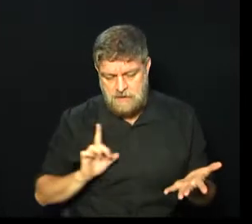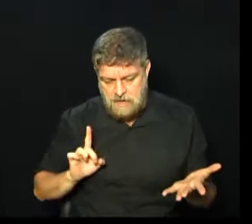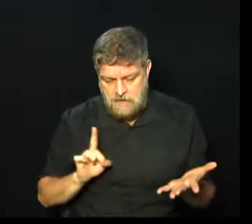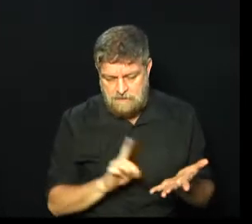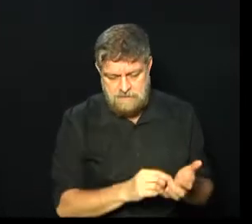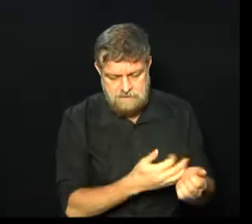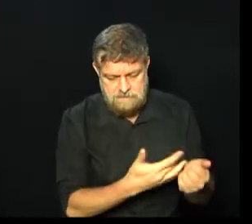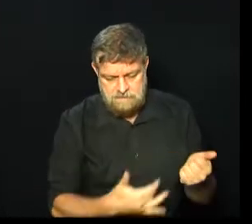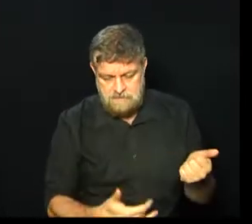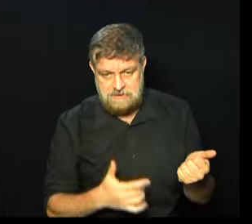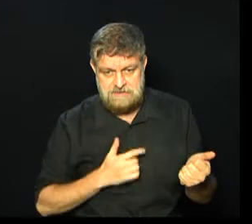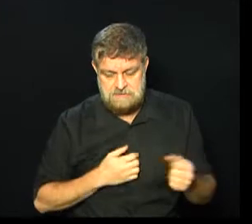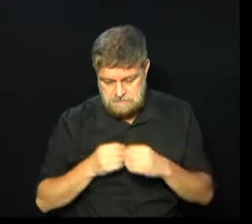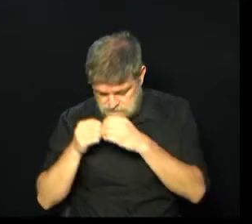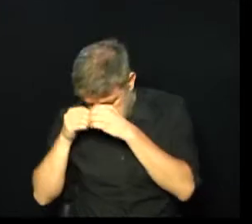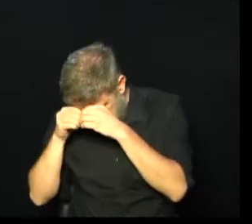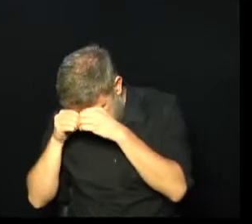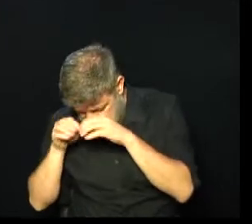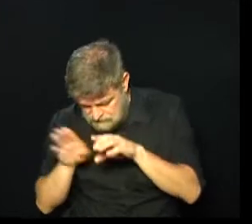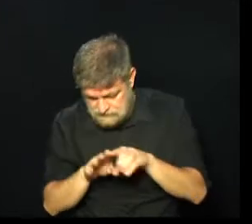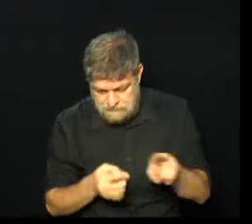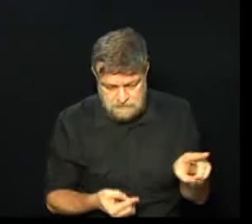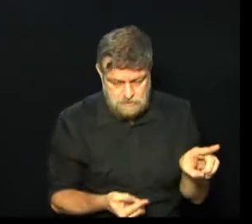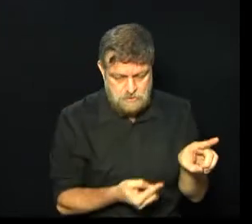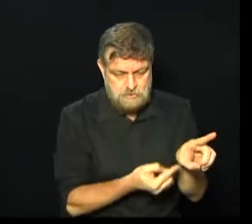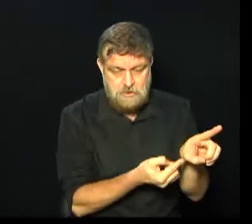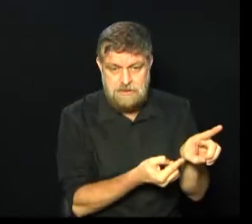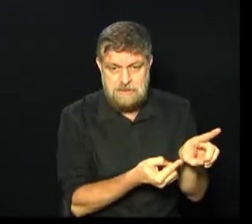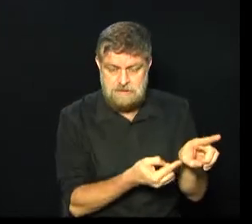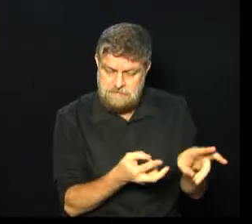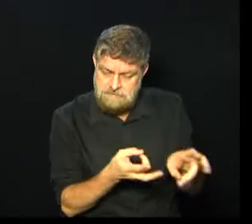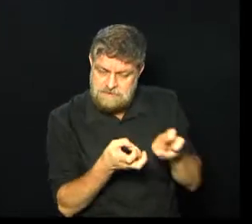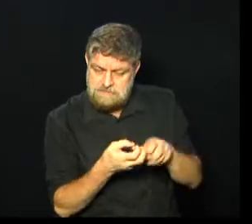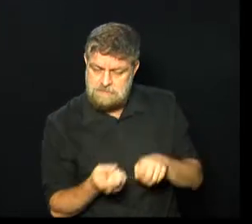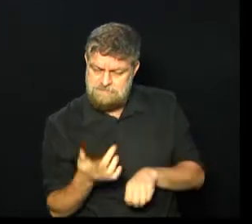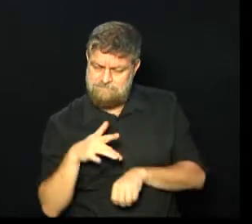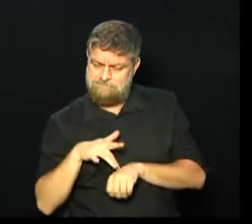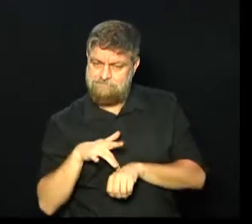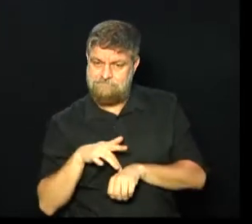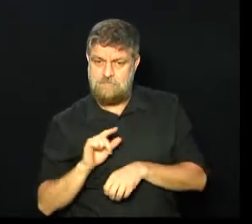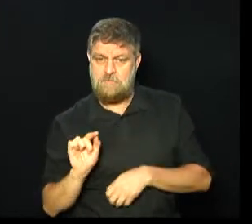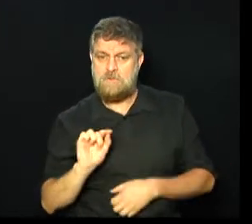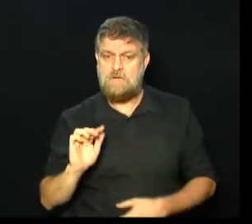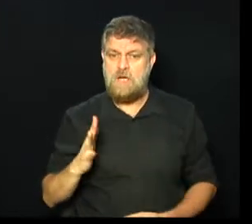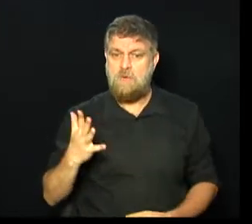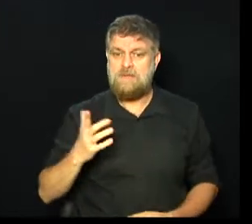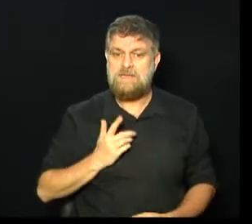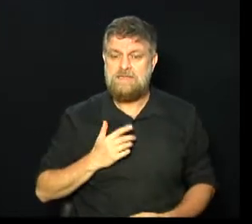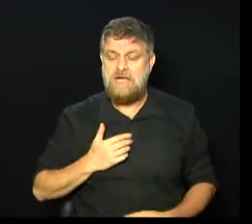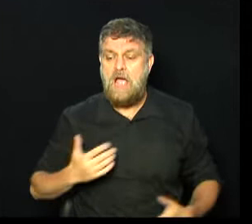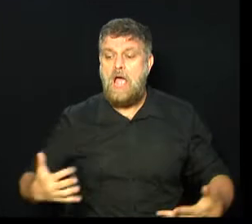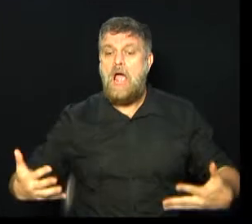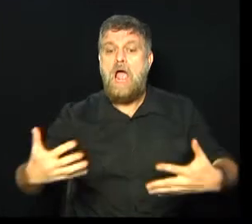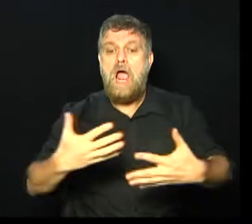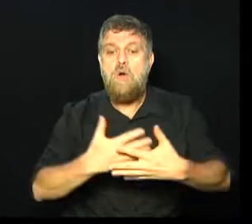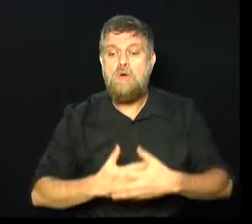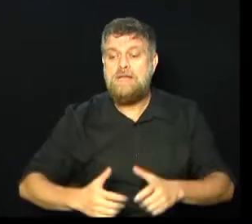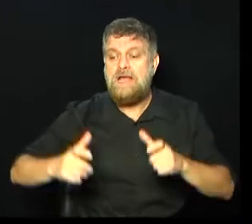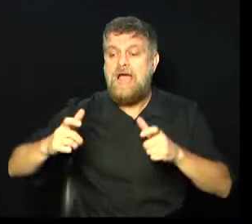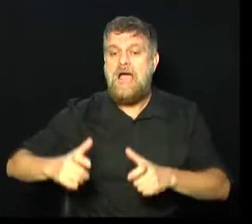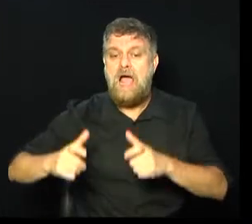toque retal, e ele dá alterado, qual que é a sequência que tem? Aonde ele é acolhido melhor? Ele tem